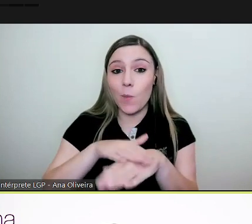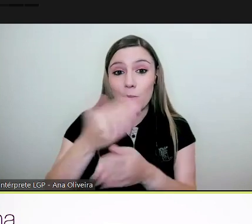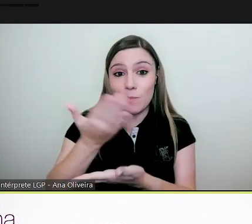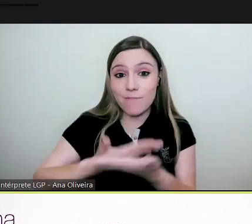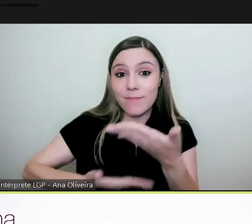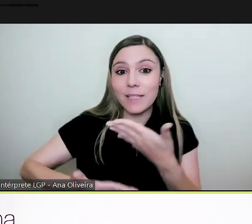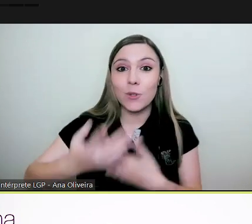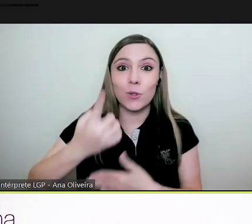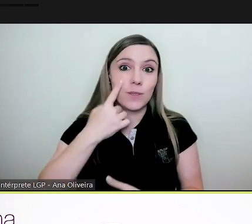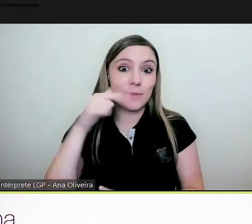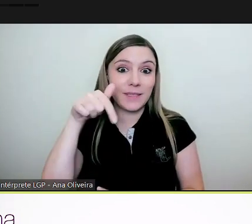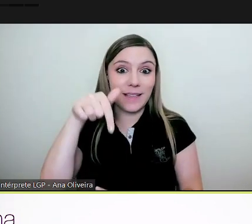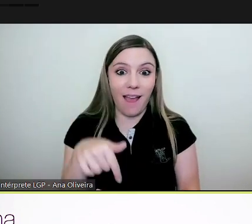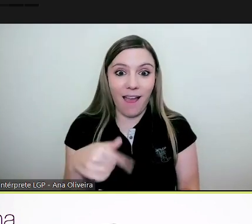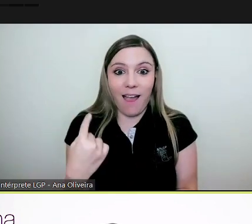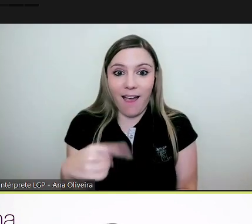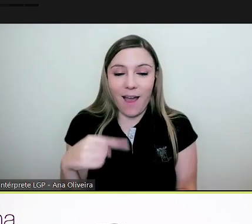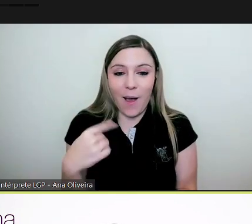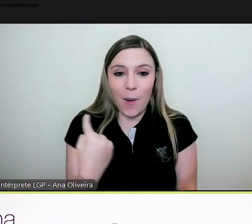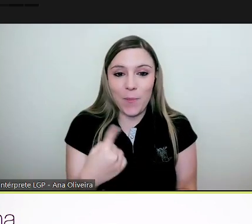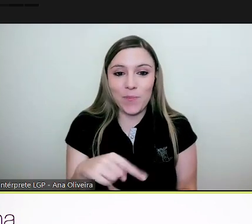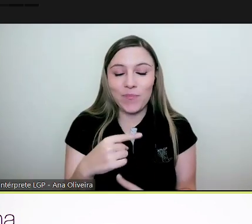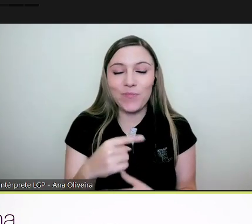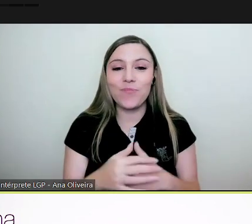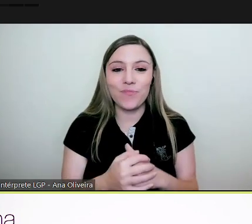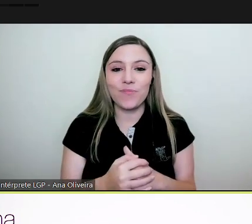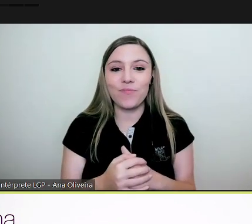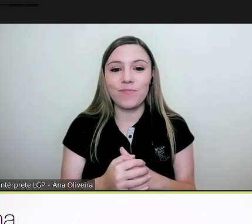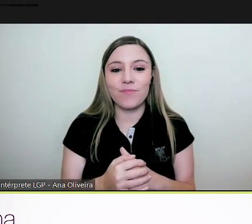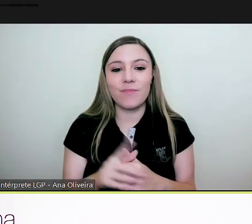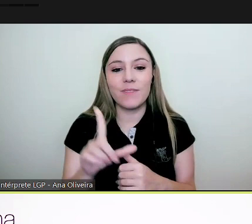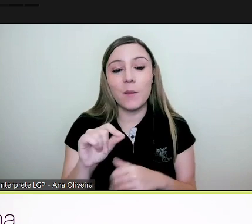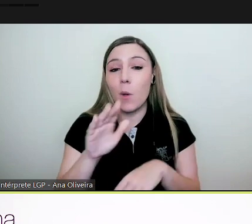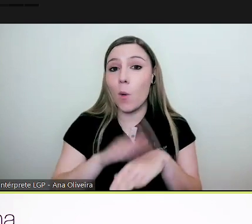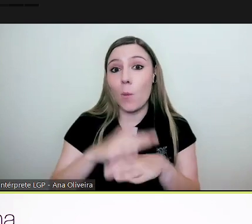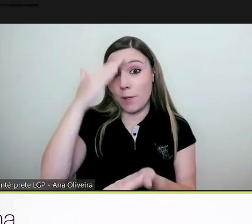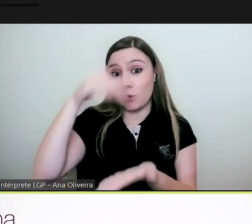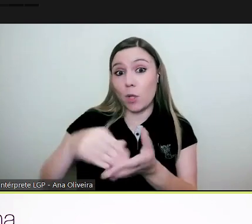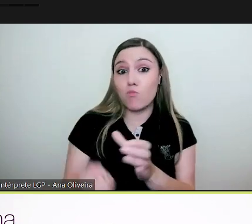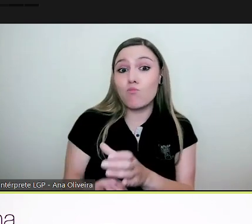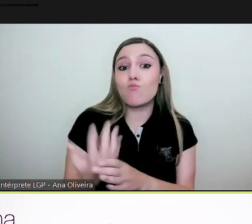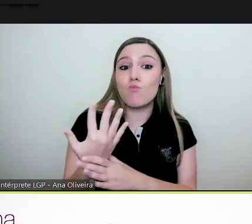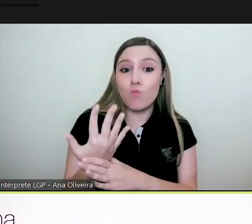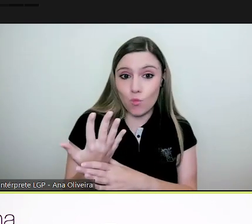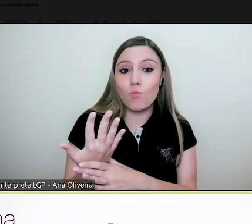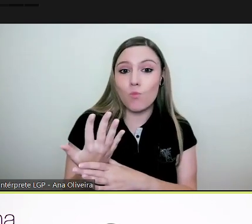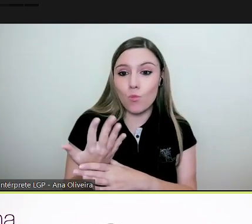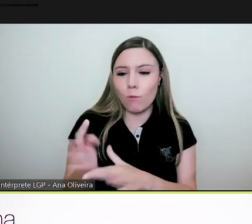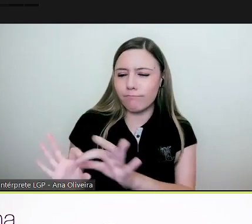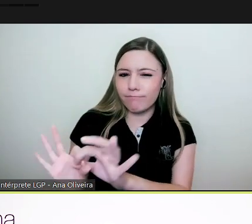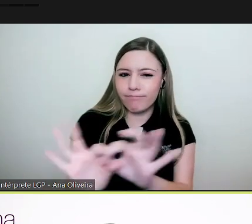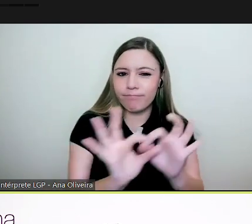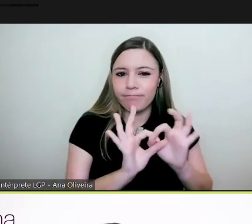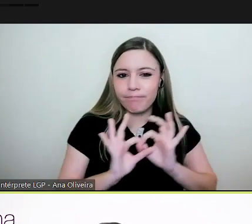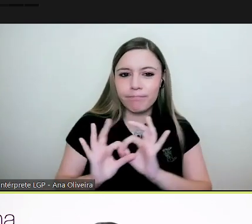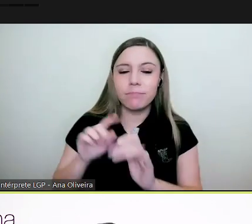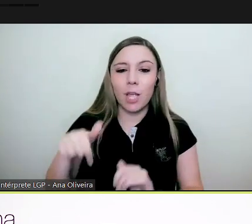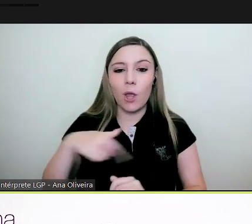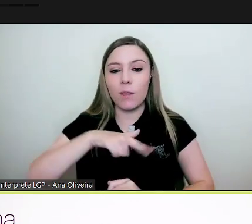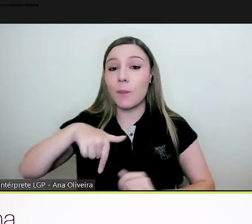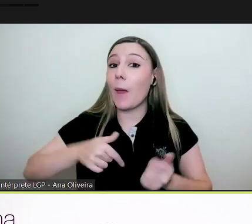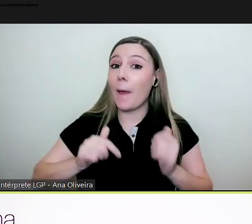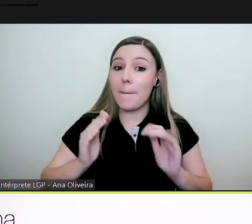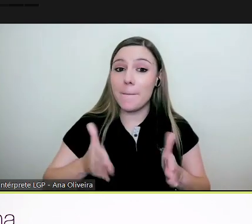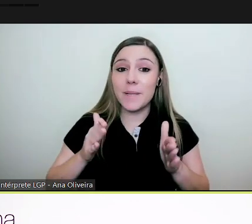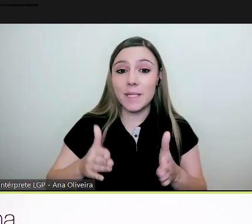de conhecimento feito, posto em prática e gerador de resultados. E é esta triangulação que nós necessitamos, nomeadamente